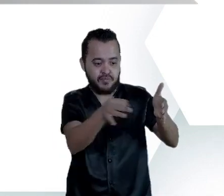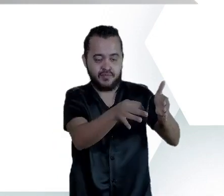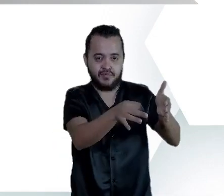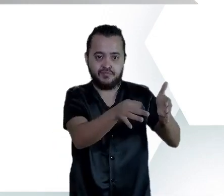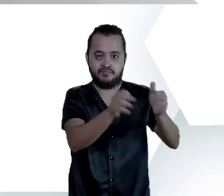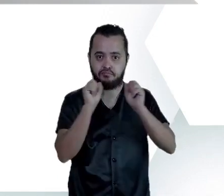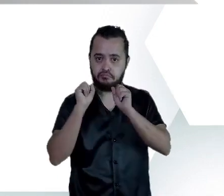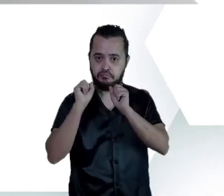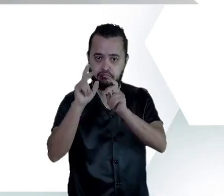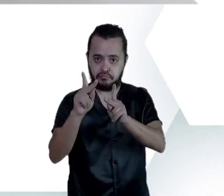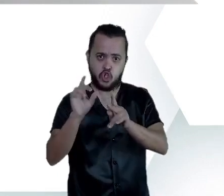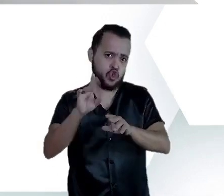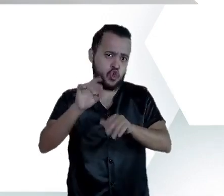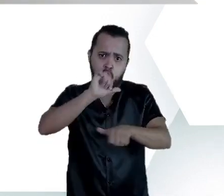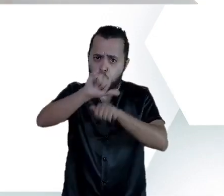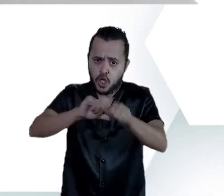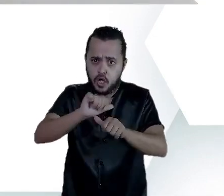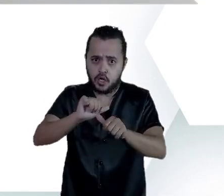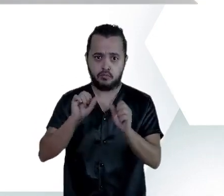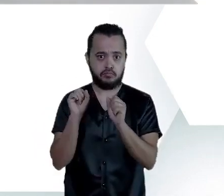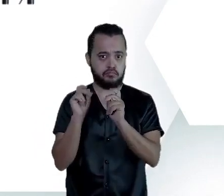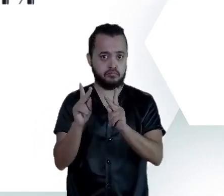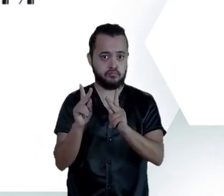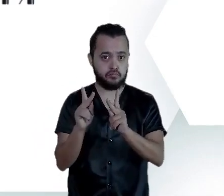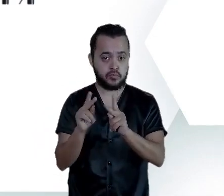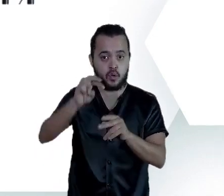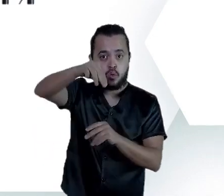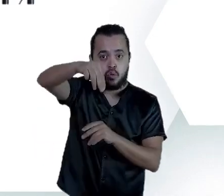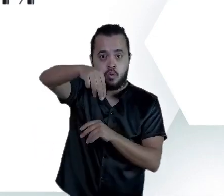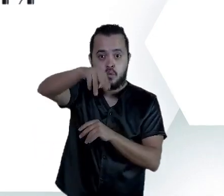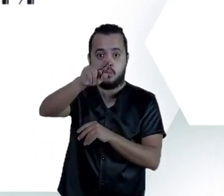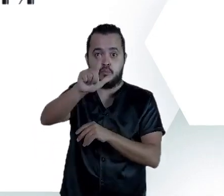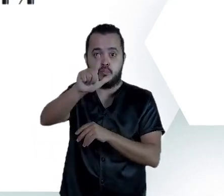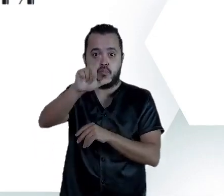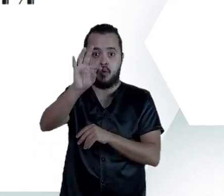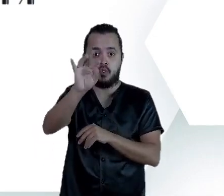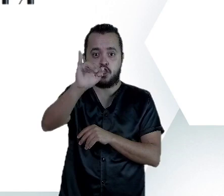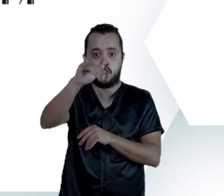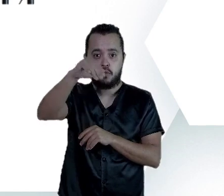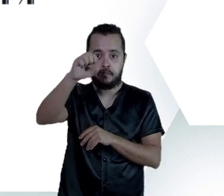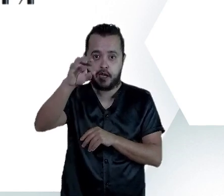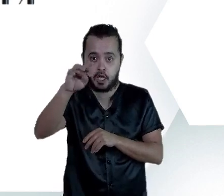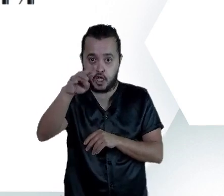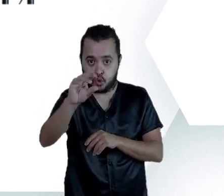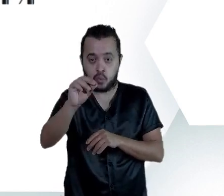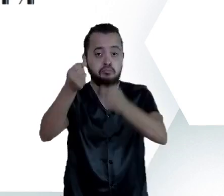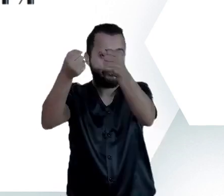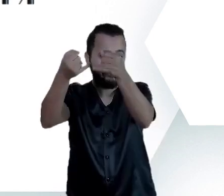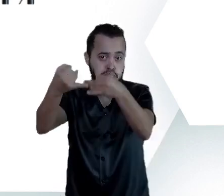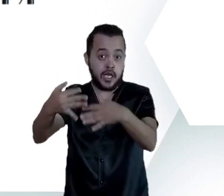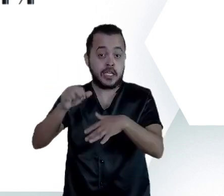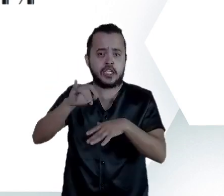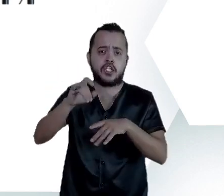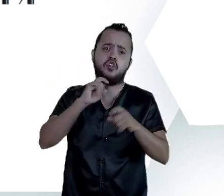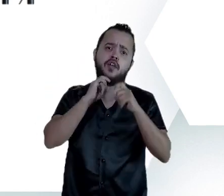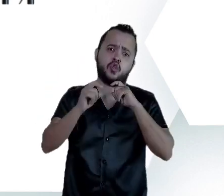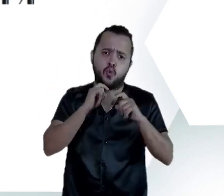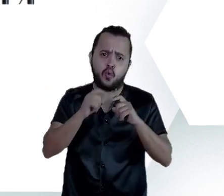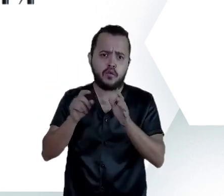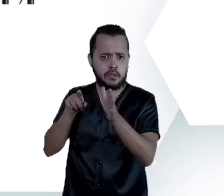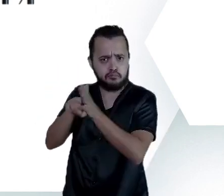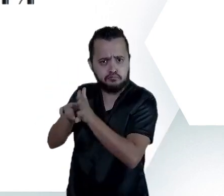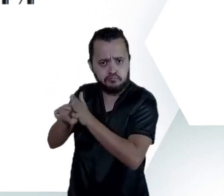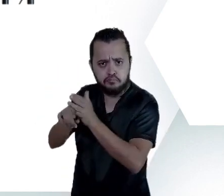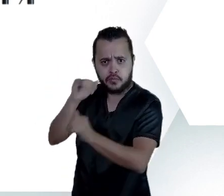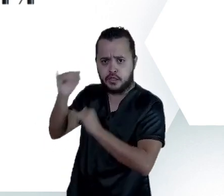corrente. Ok, pessoal? Então, o multímetro ele está explicado. Qualquer coisa vocês podem verificar na